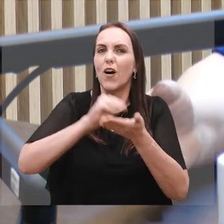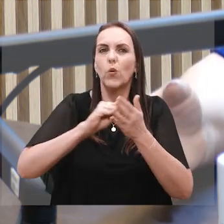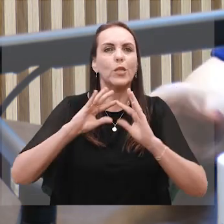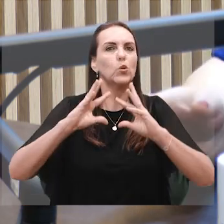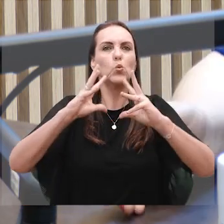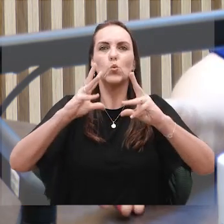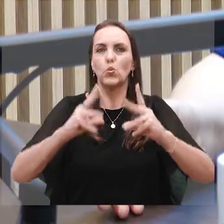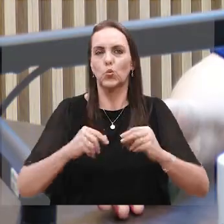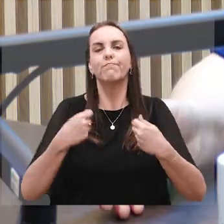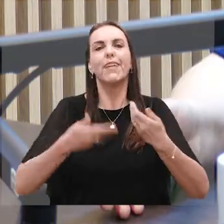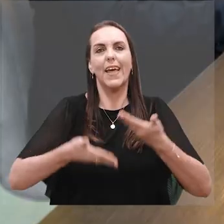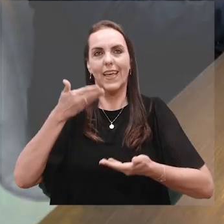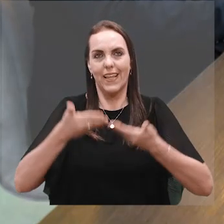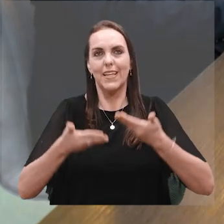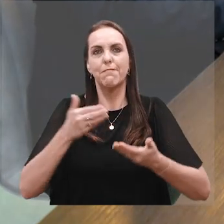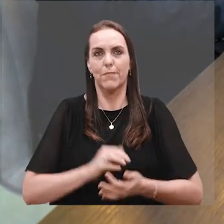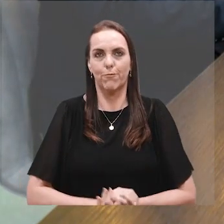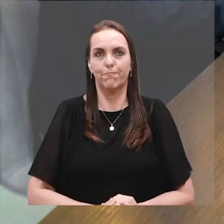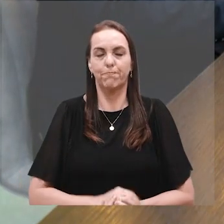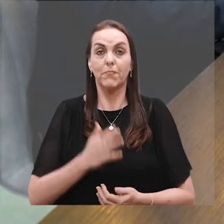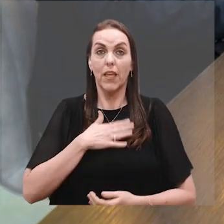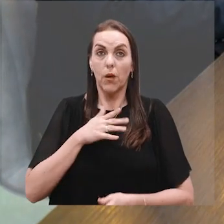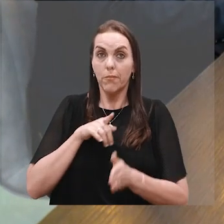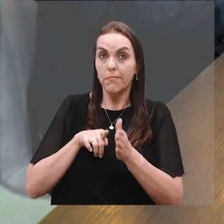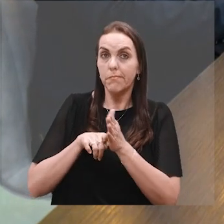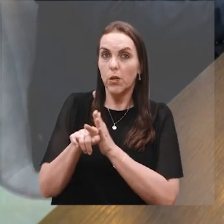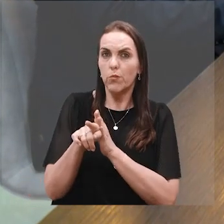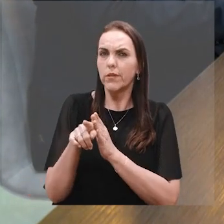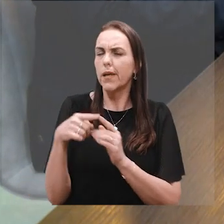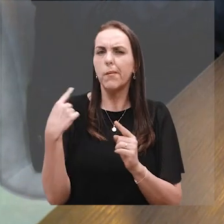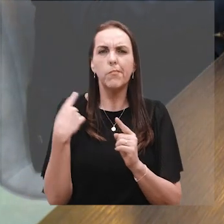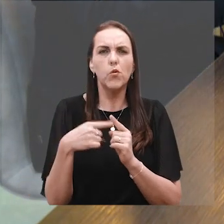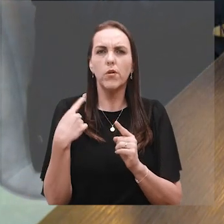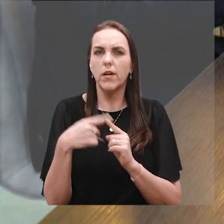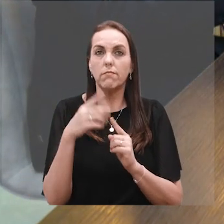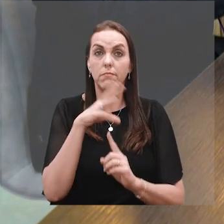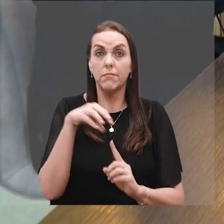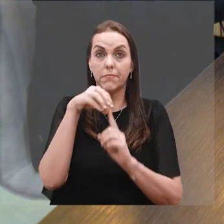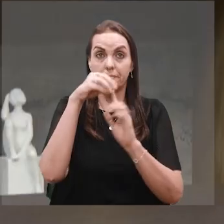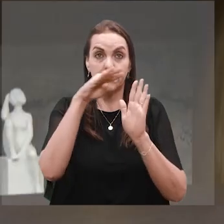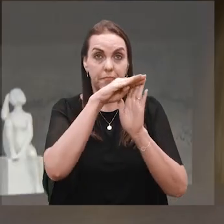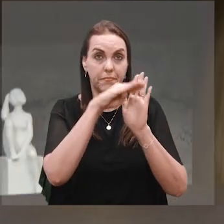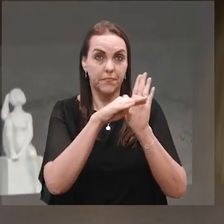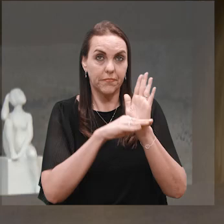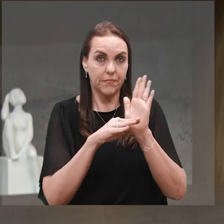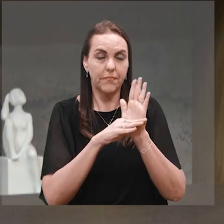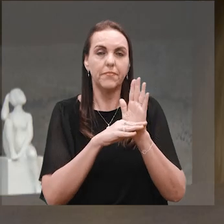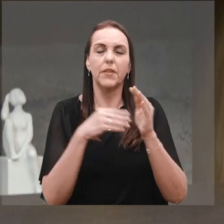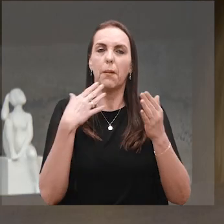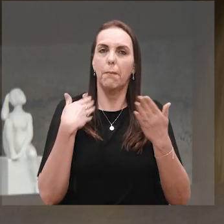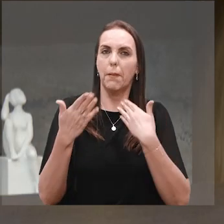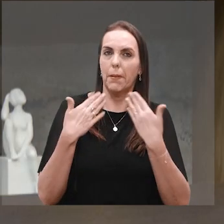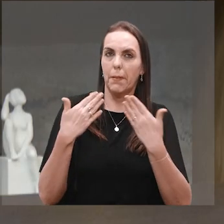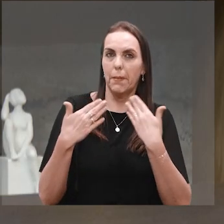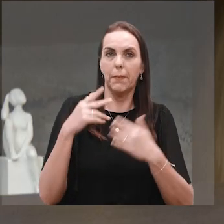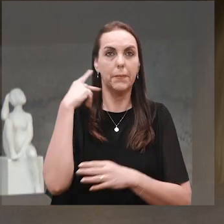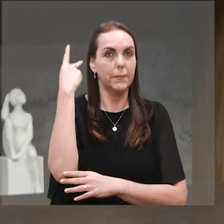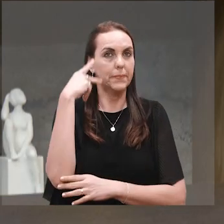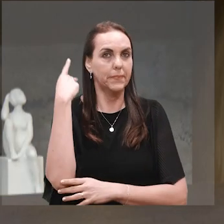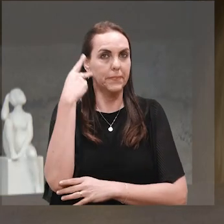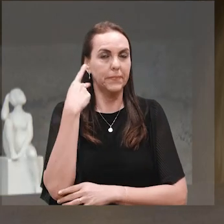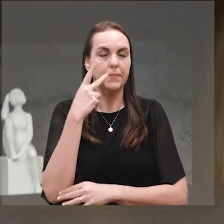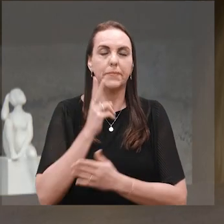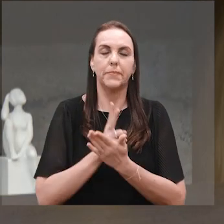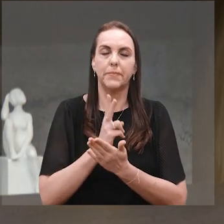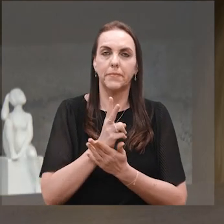falta em tudo é equilíbrio. Eu perguntei isso principalmente porque é uma pauta que tem ganhado força aqui no bate-papo com os